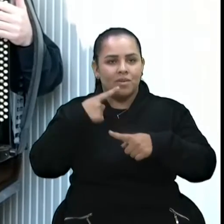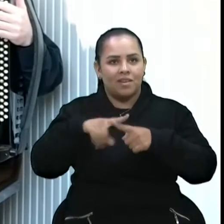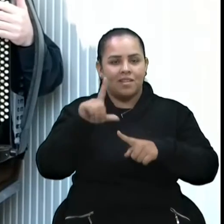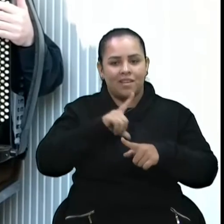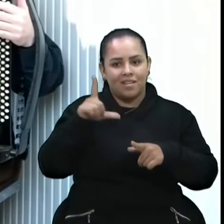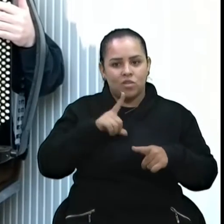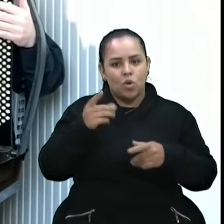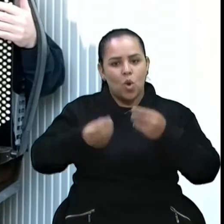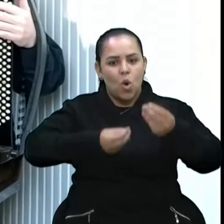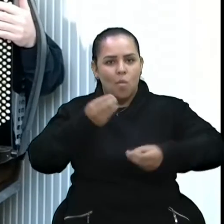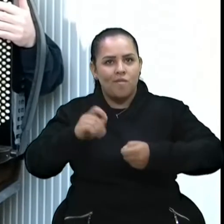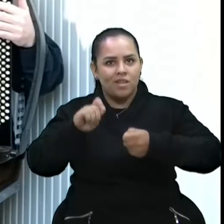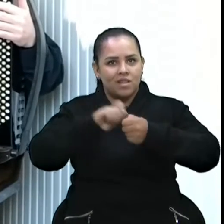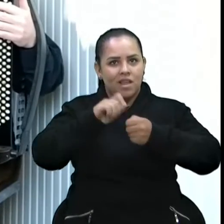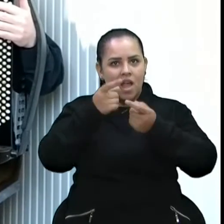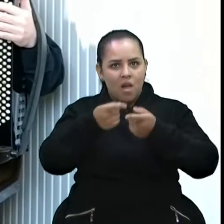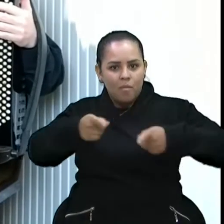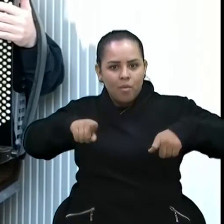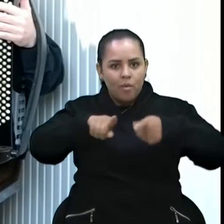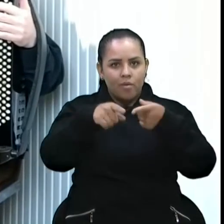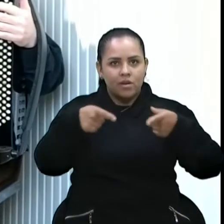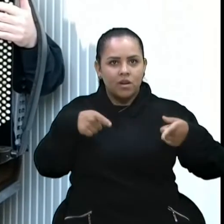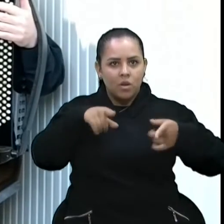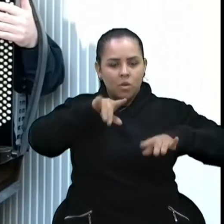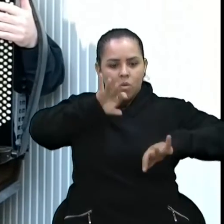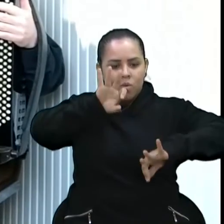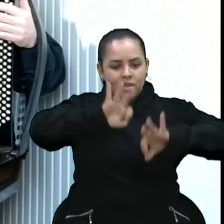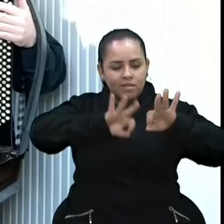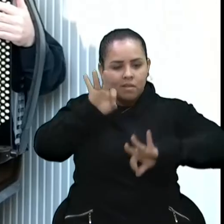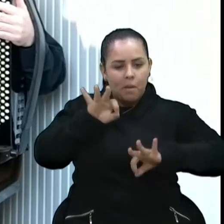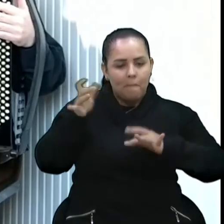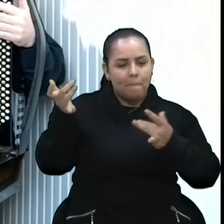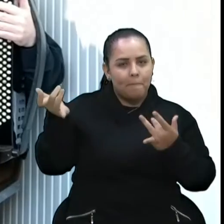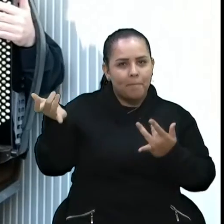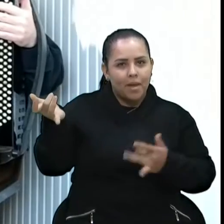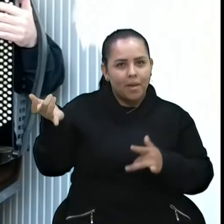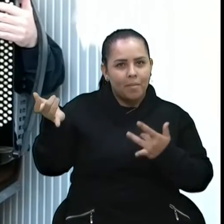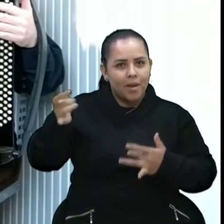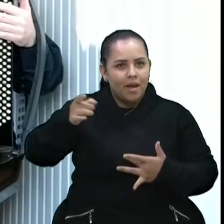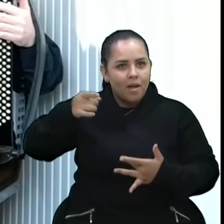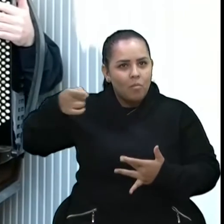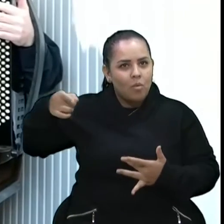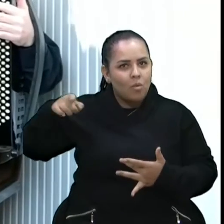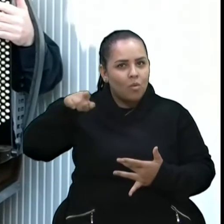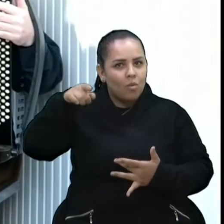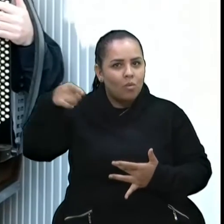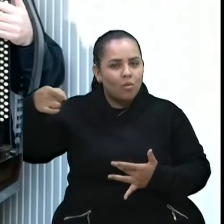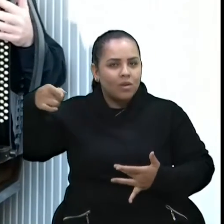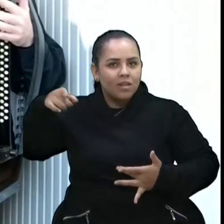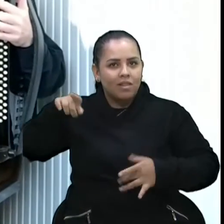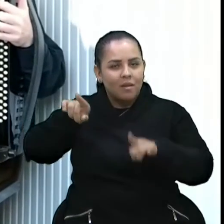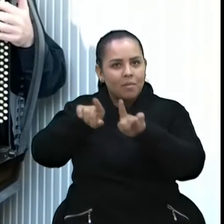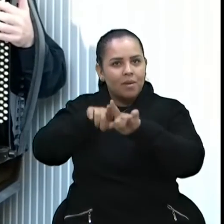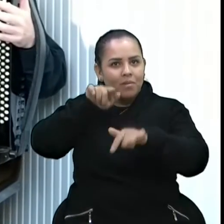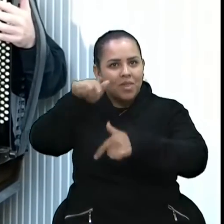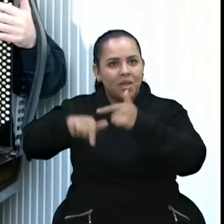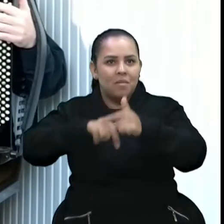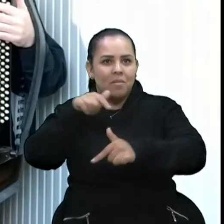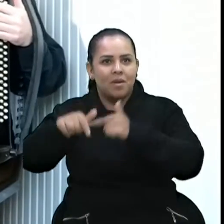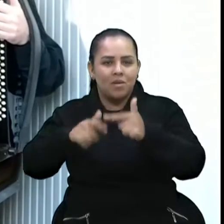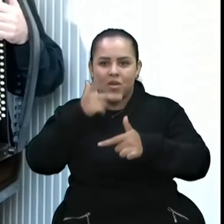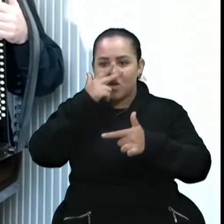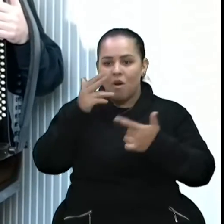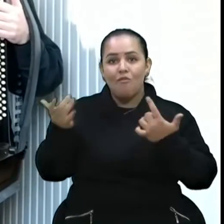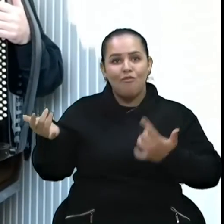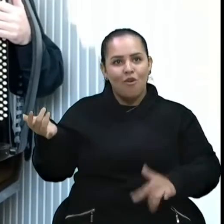condução, né, ele trabalha montando os acordes como se o baixo fizesse um trabalho também de violão com